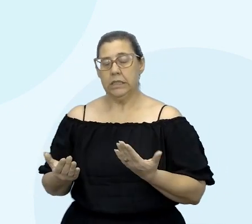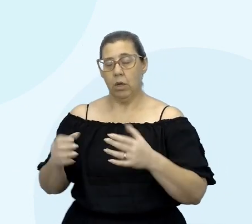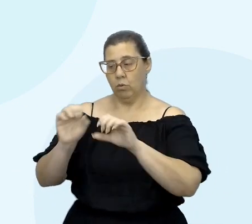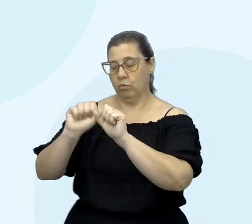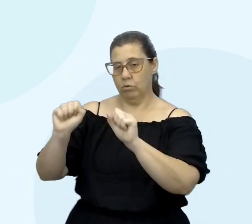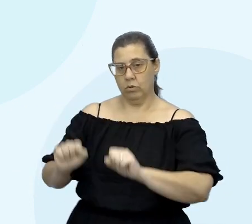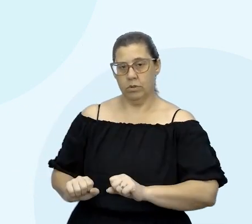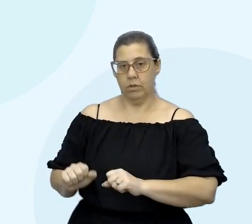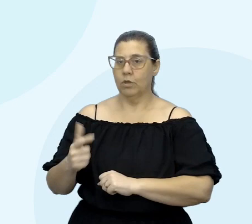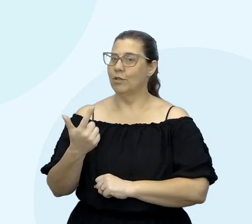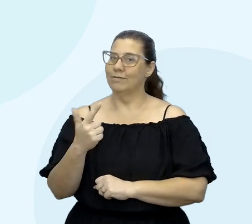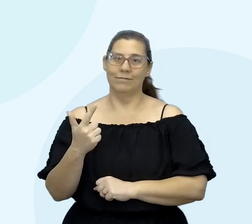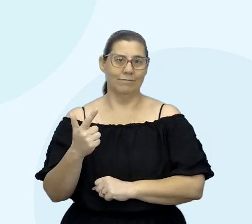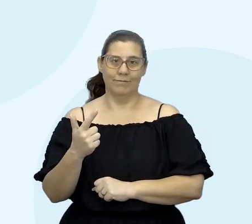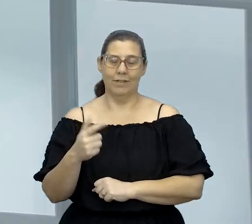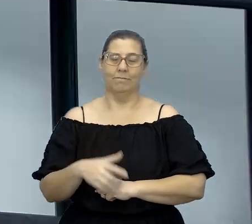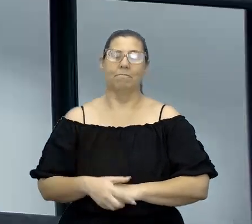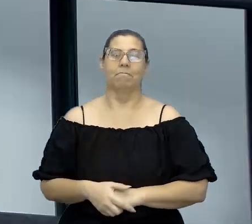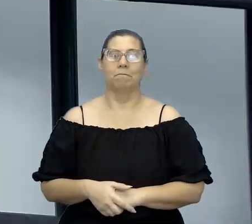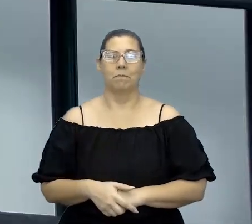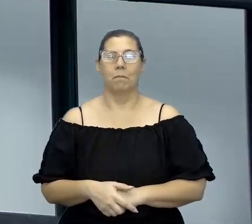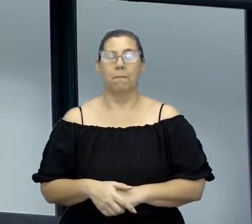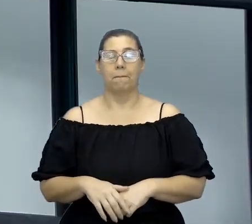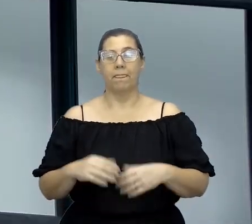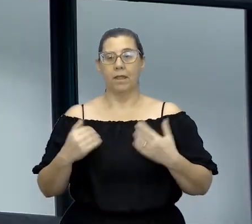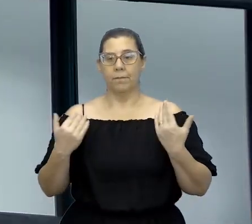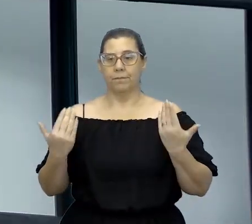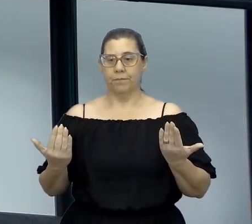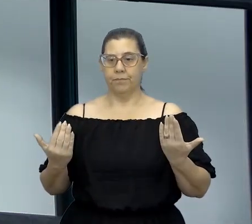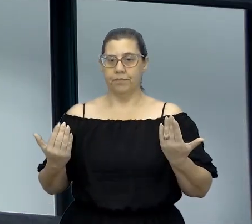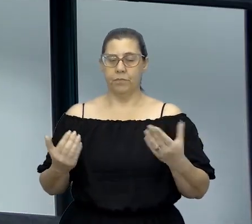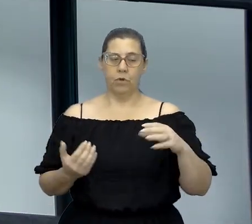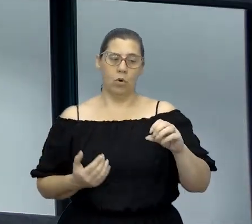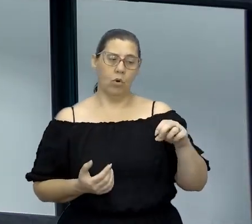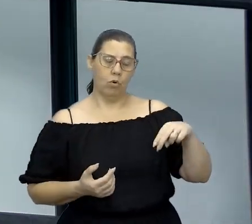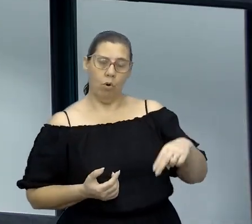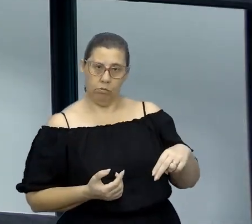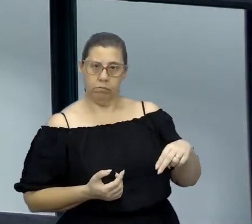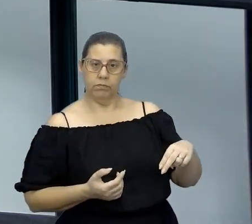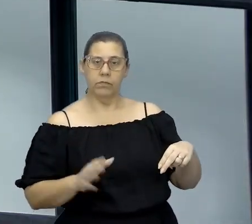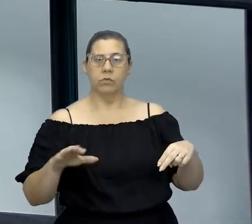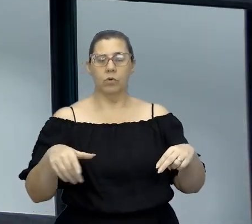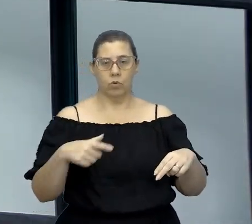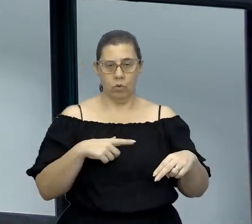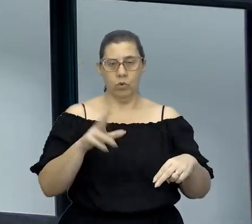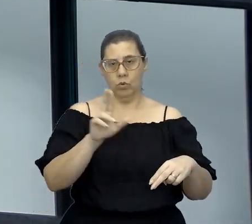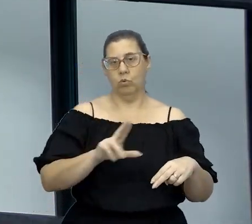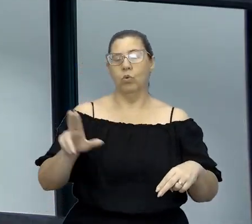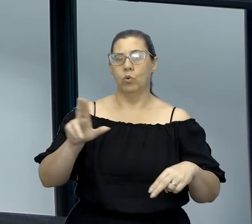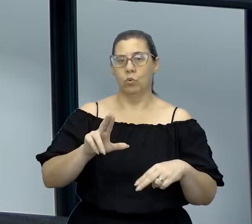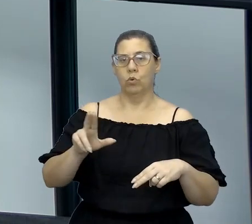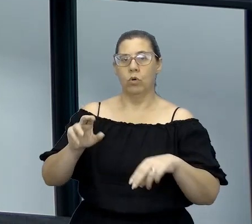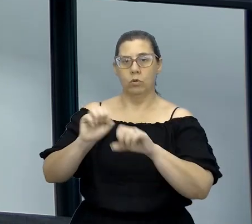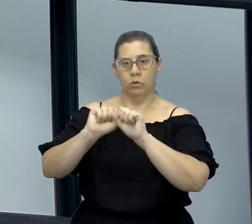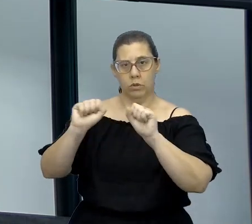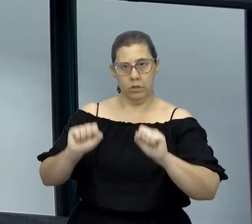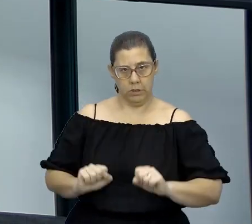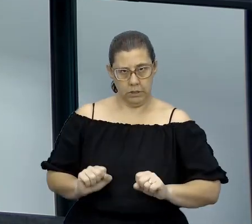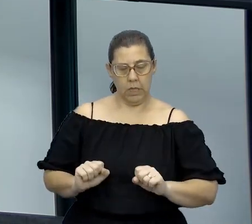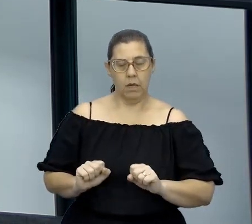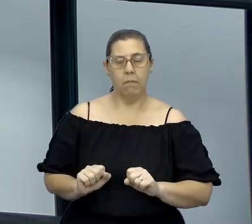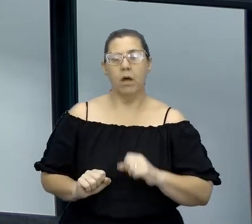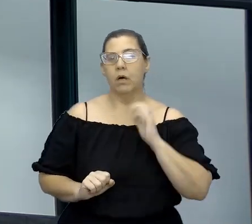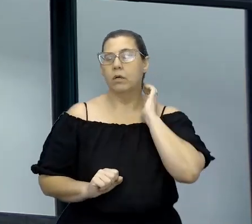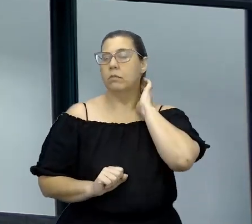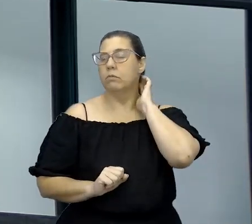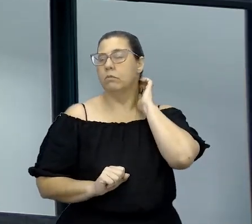também não estará. Tá? Então, no on-grid, quando a gente põe o sistema do projeto fotovoltaico, ele pode